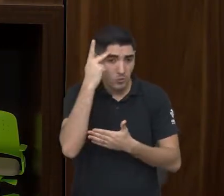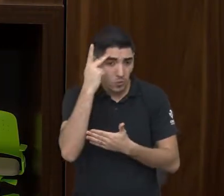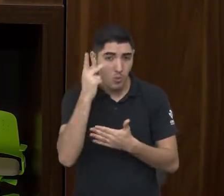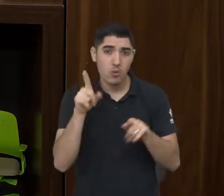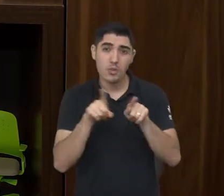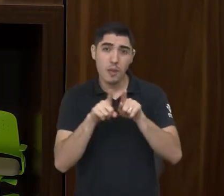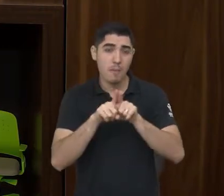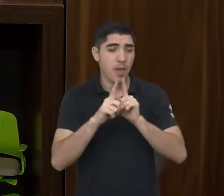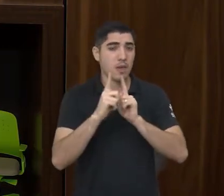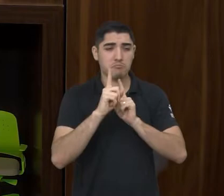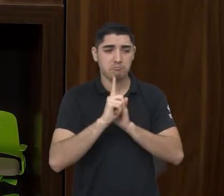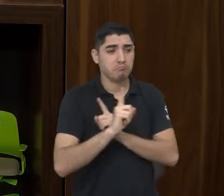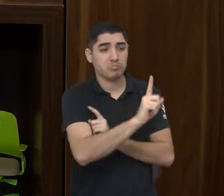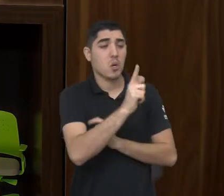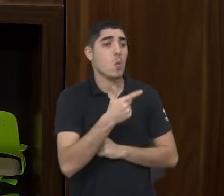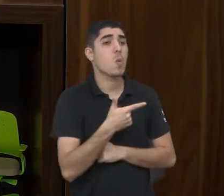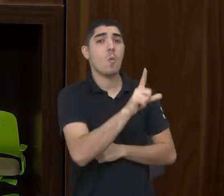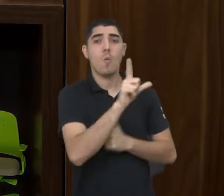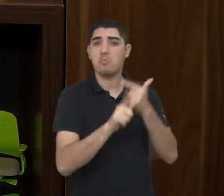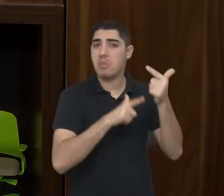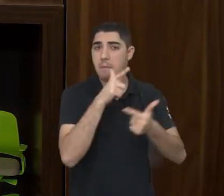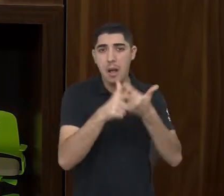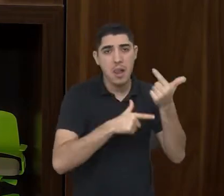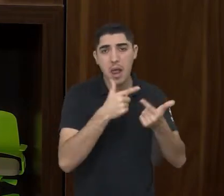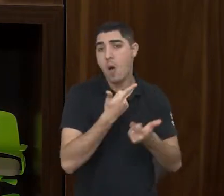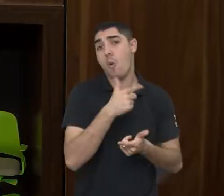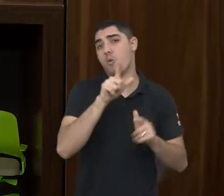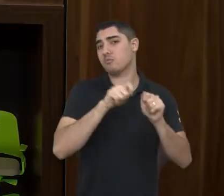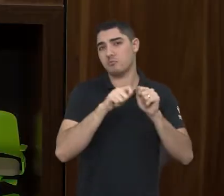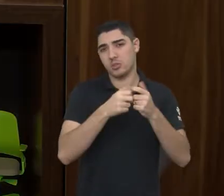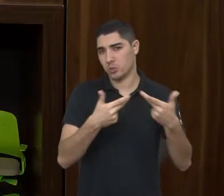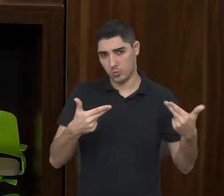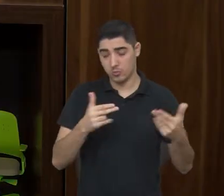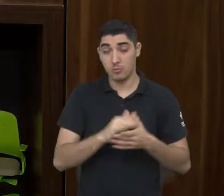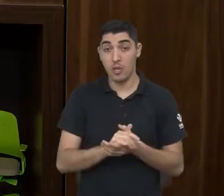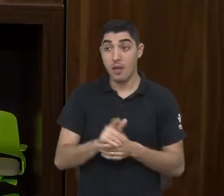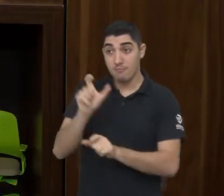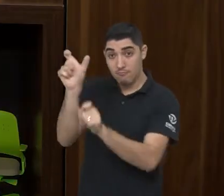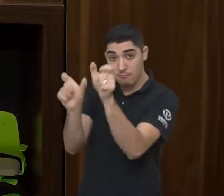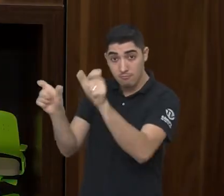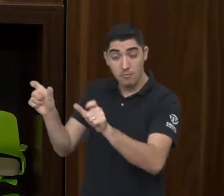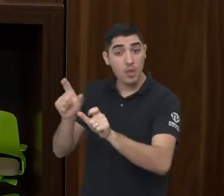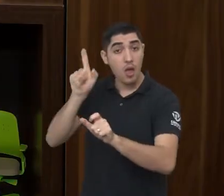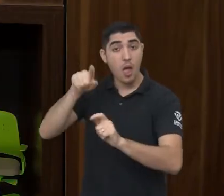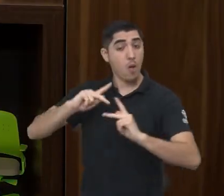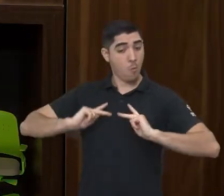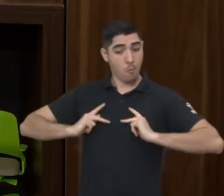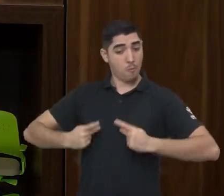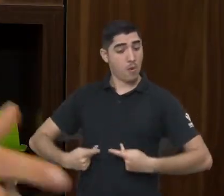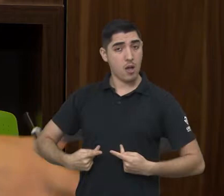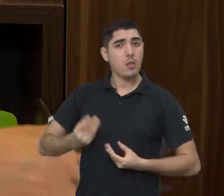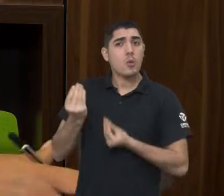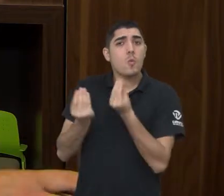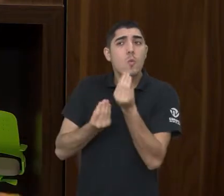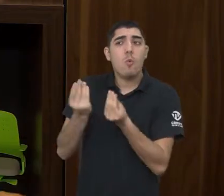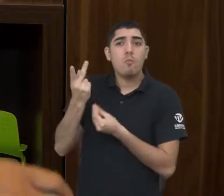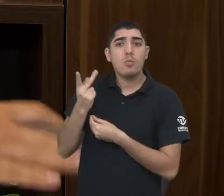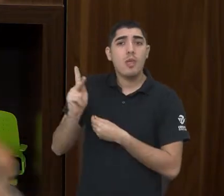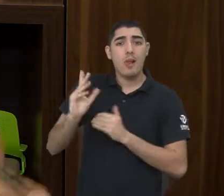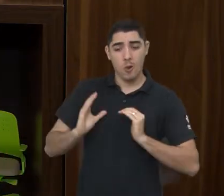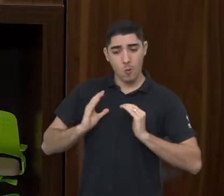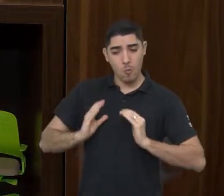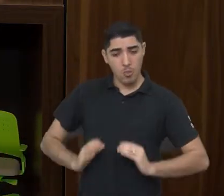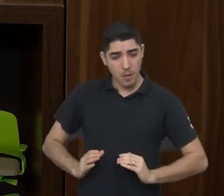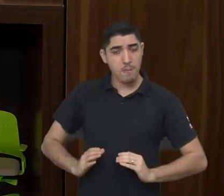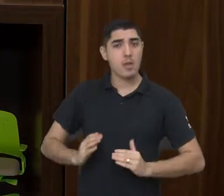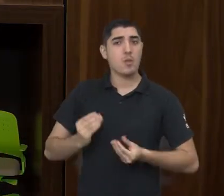para outras atividades, para outros desafios. A gente olha o indivíduo como um ser e como ele produz esses comportamentos e